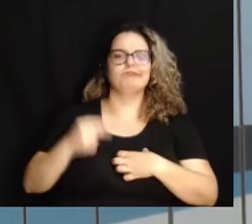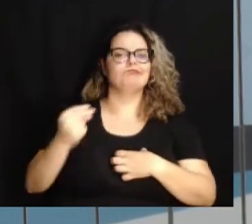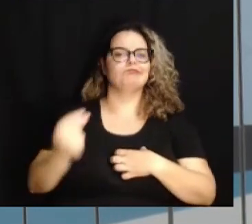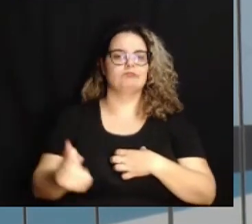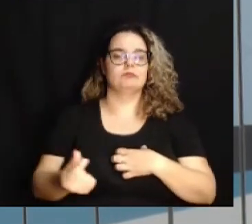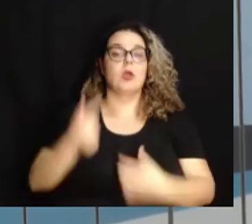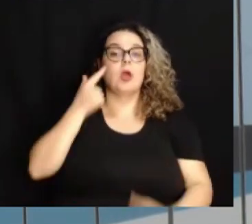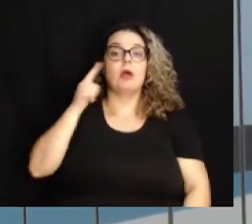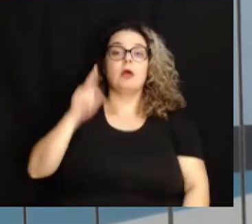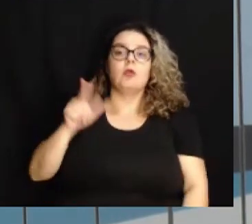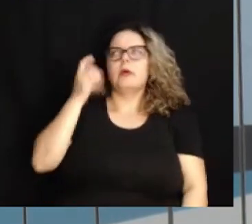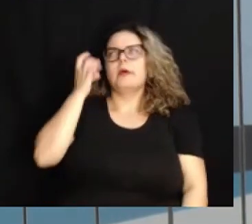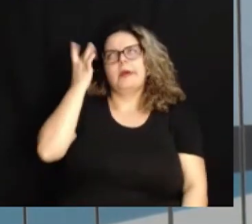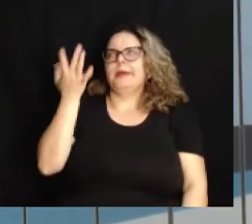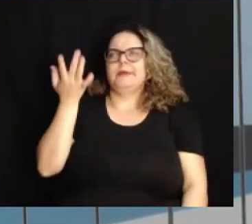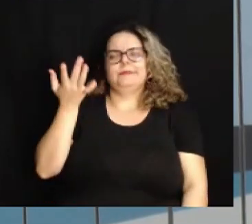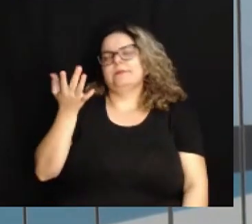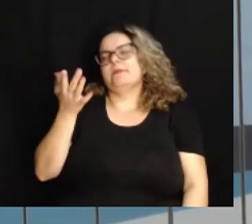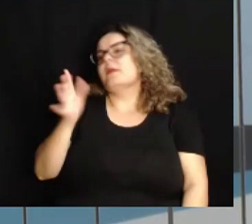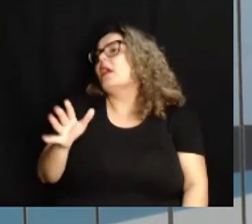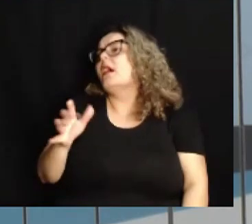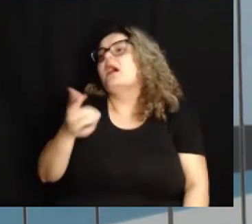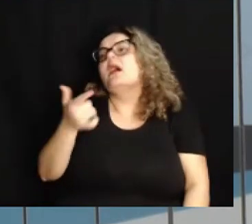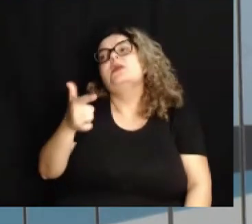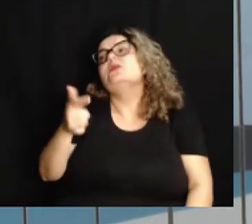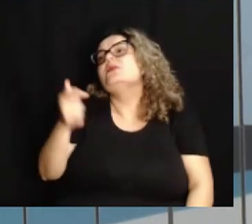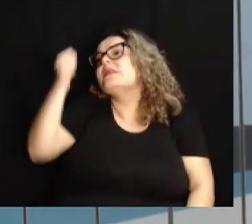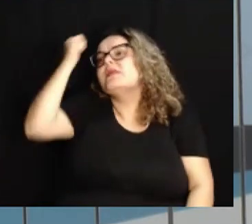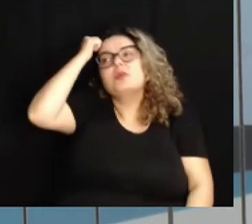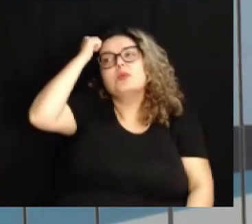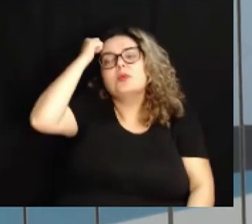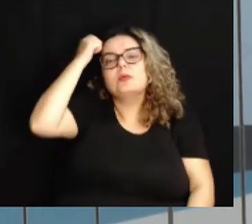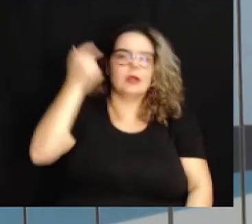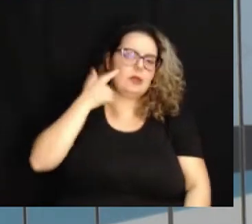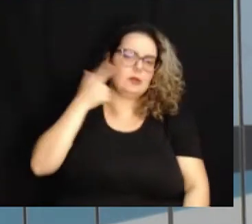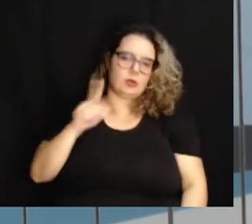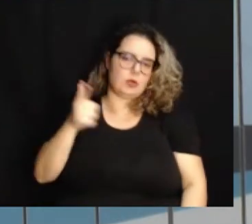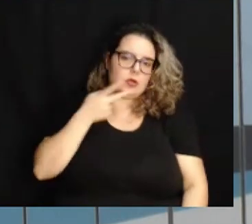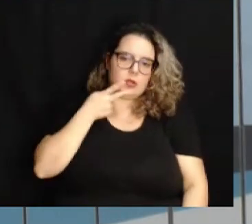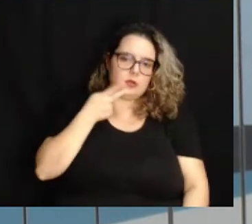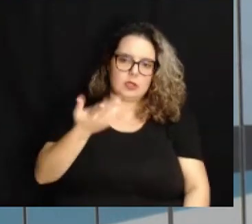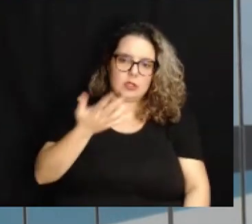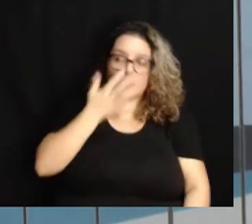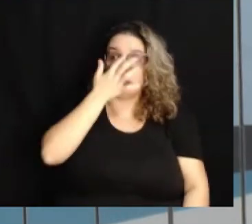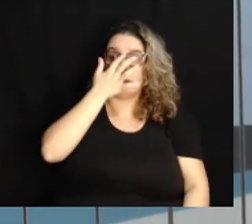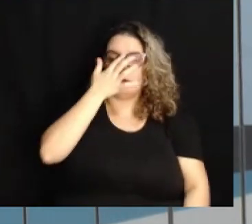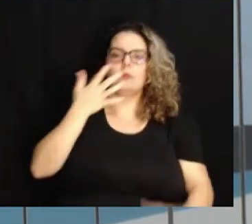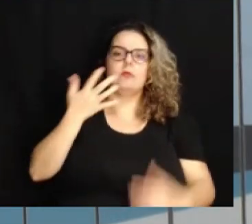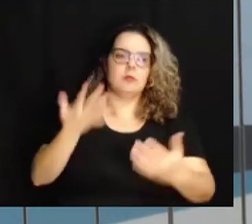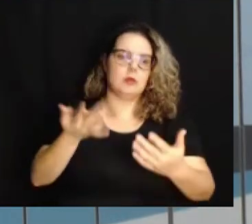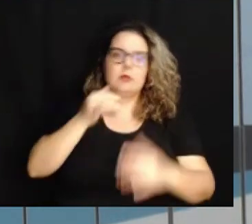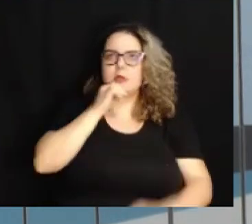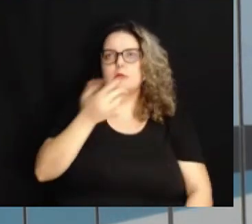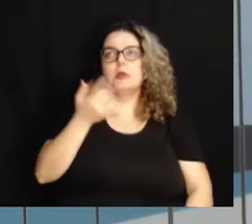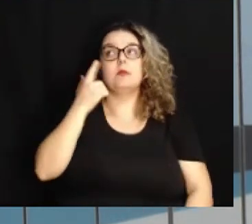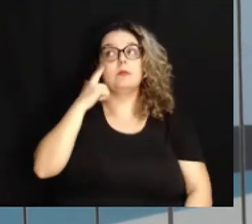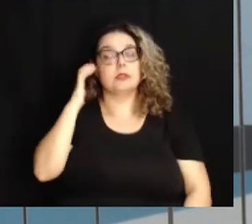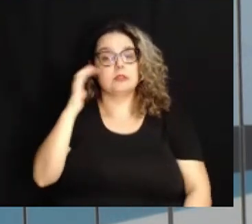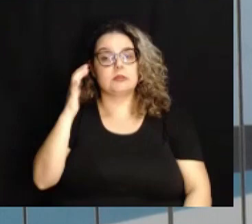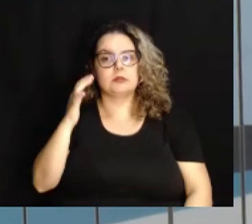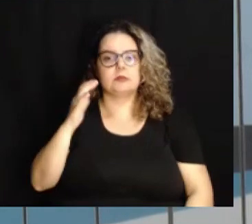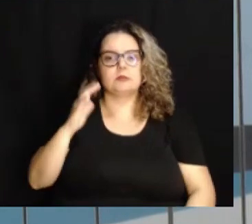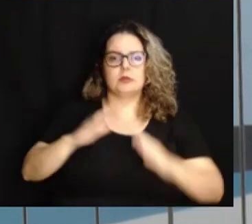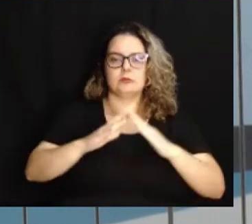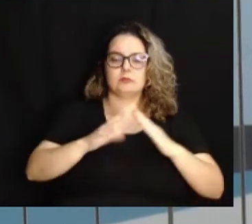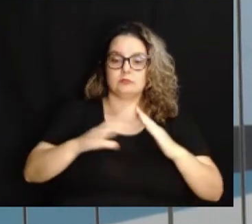virar e falar, não, mas você não teve culpa. É lógico, é uma tendência nossa falar isso. Mas, por exemplo, pensando no sentido clínico, não, peraí. Então vamos